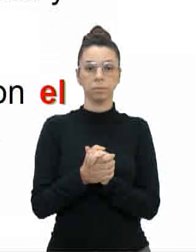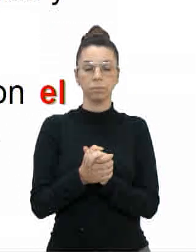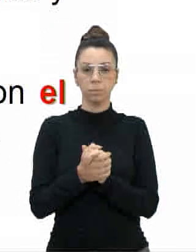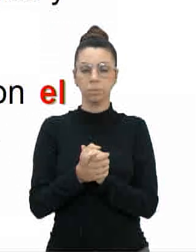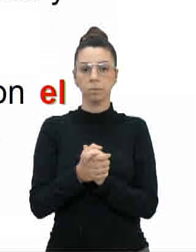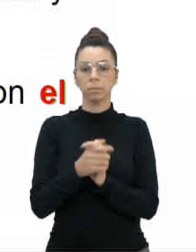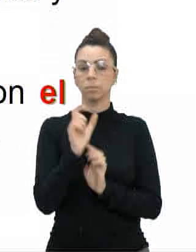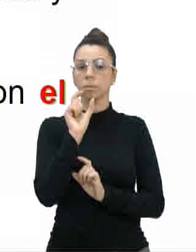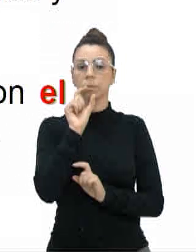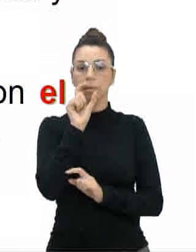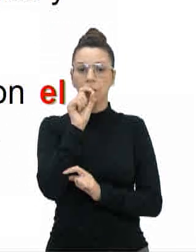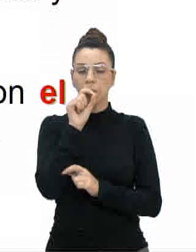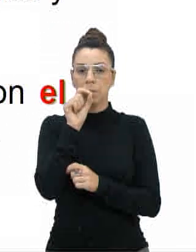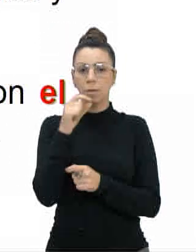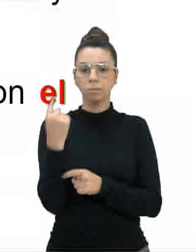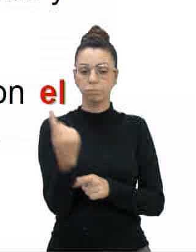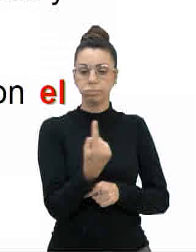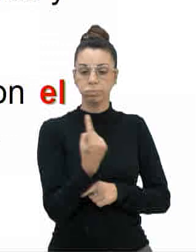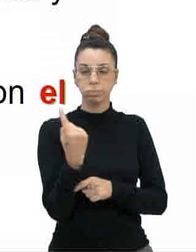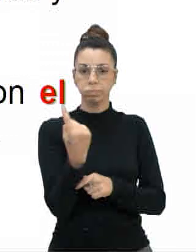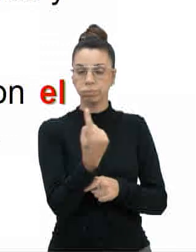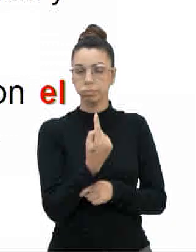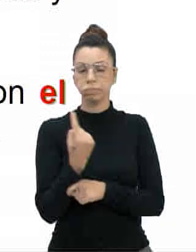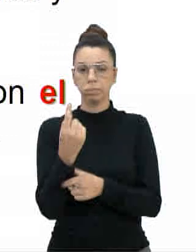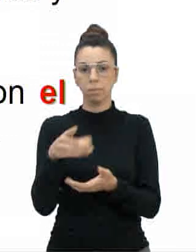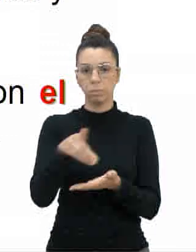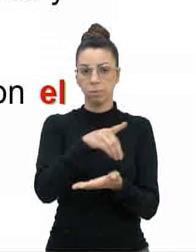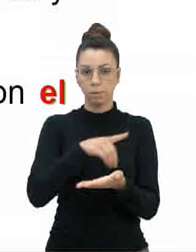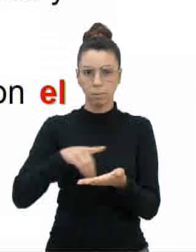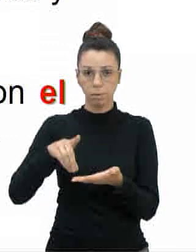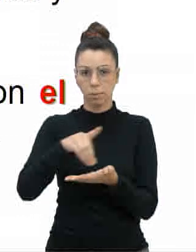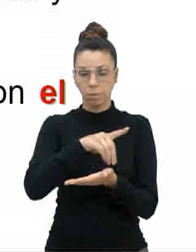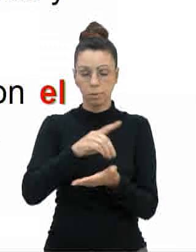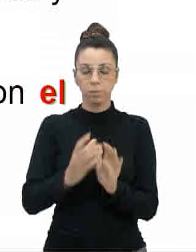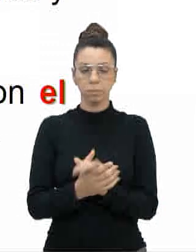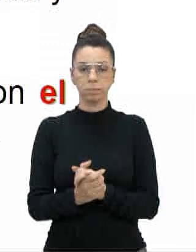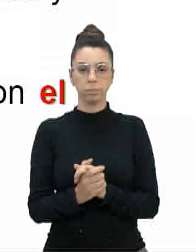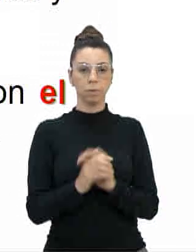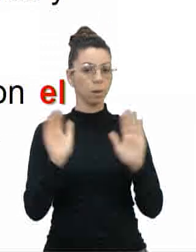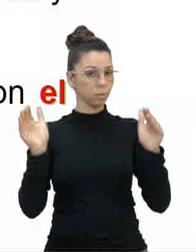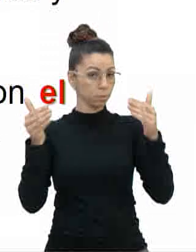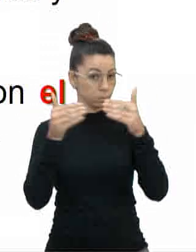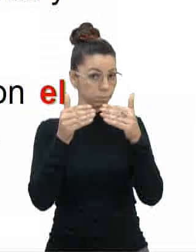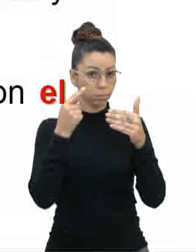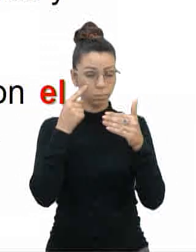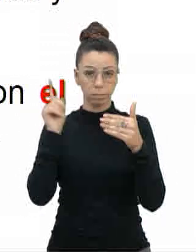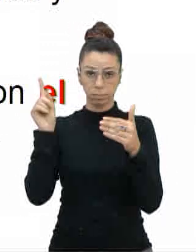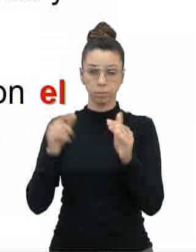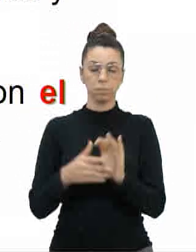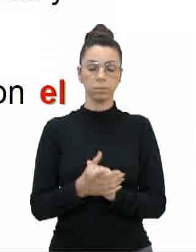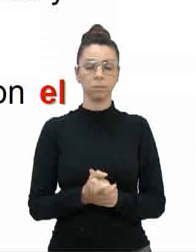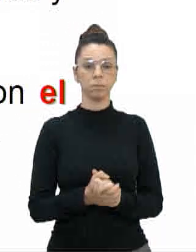agulha do disco, do toca-disco. La aguja, feminino singular, olha a concordância, perfeito?